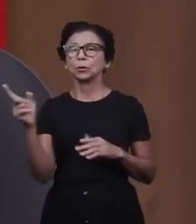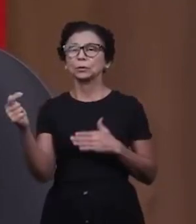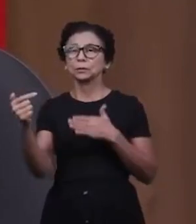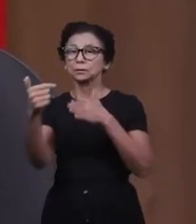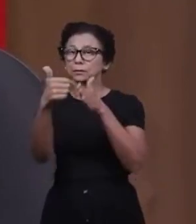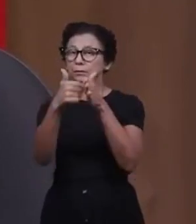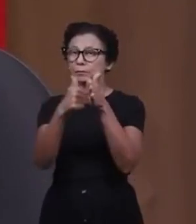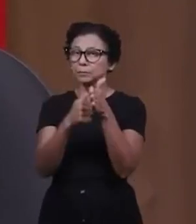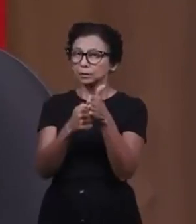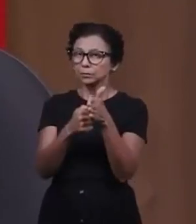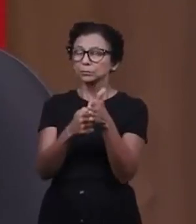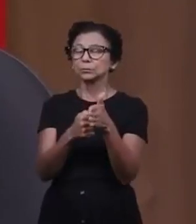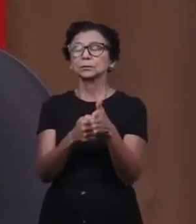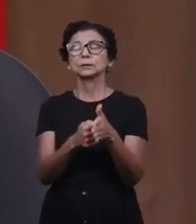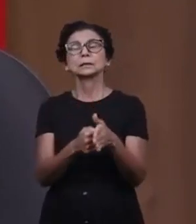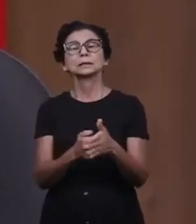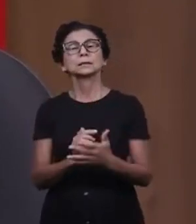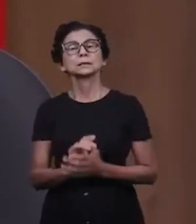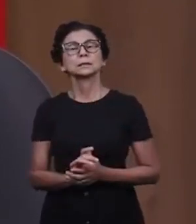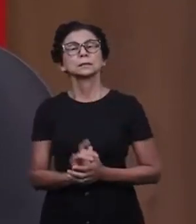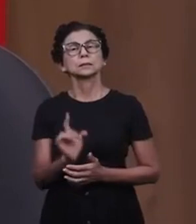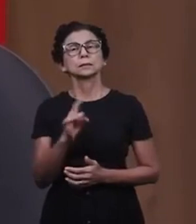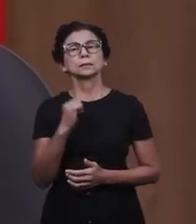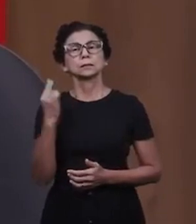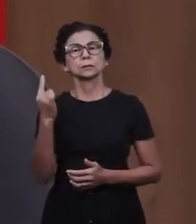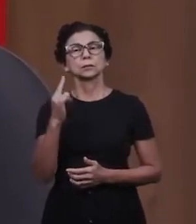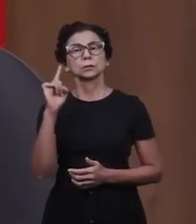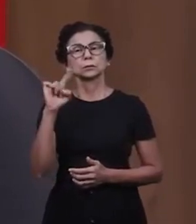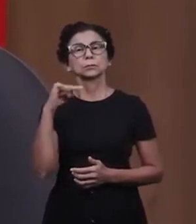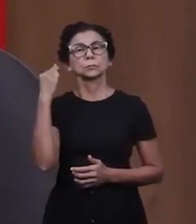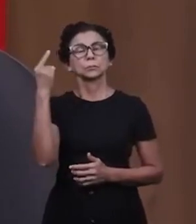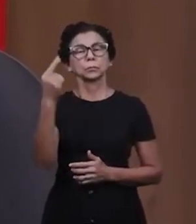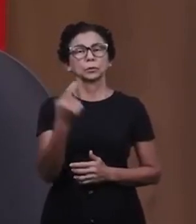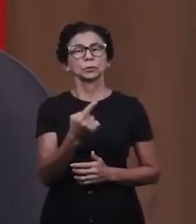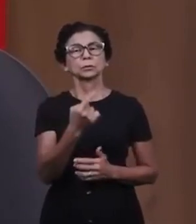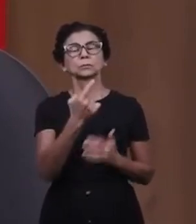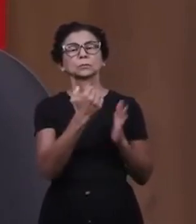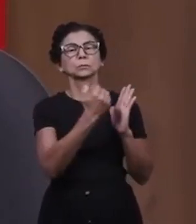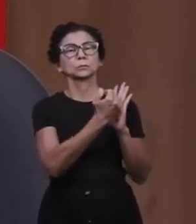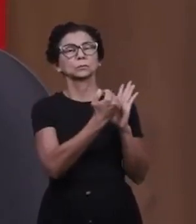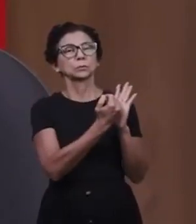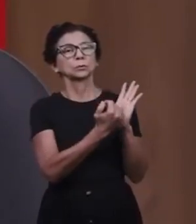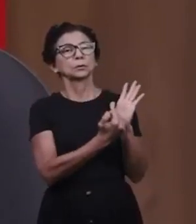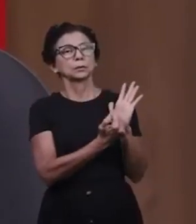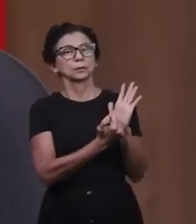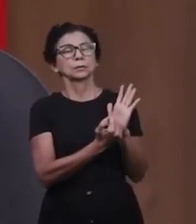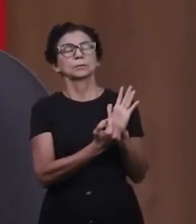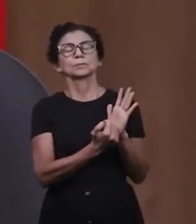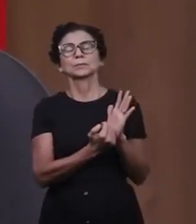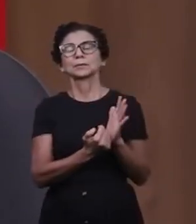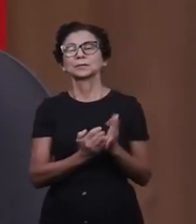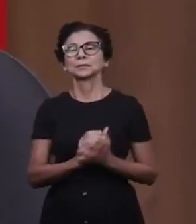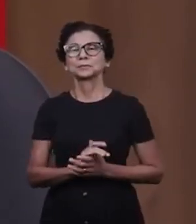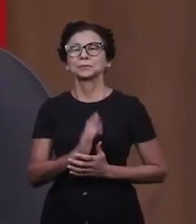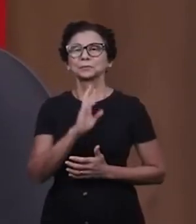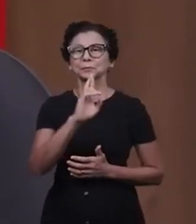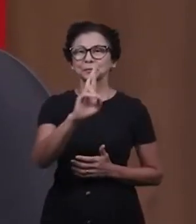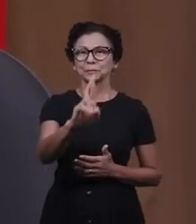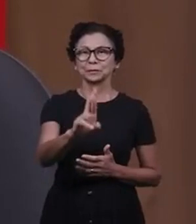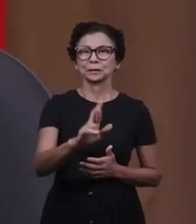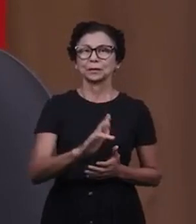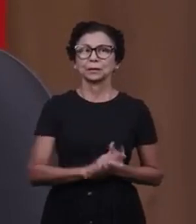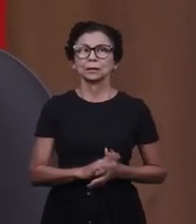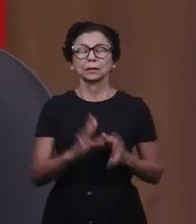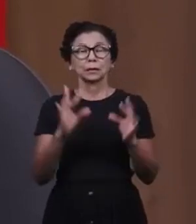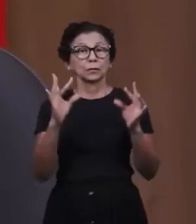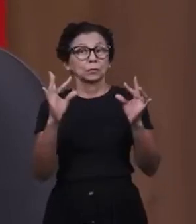nós pudéssemos, nos próximos programas, também continuar respondendo, porque é muita coisa